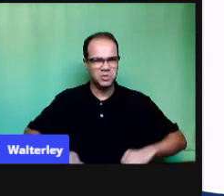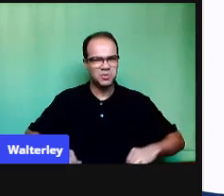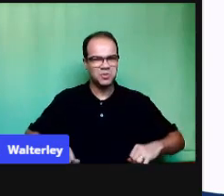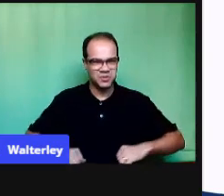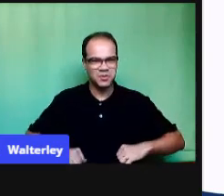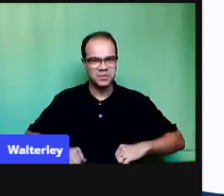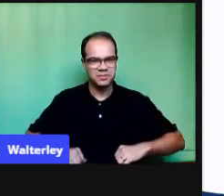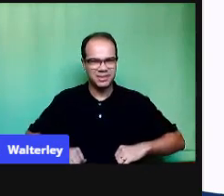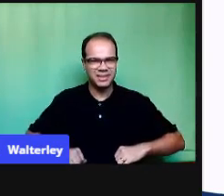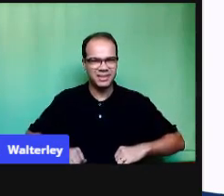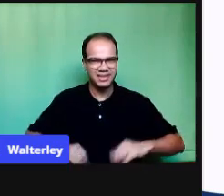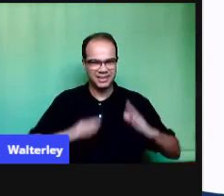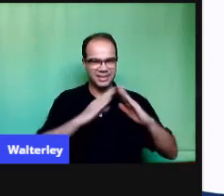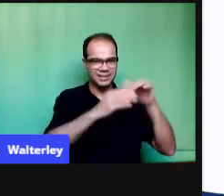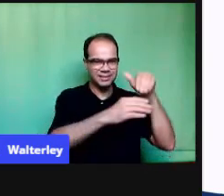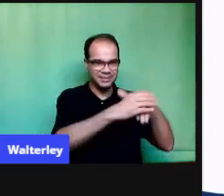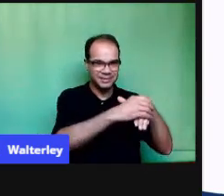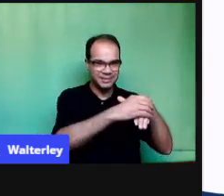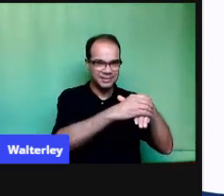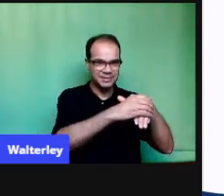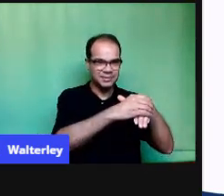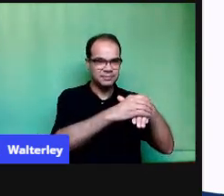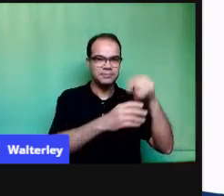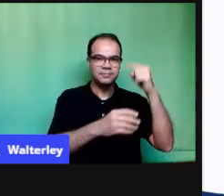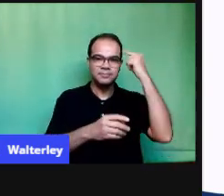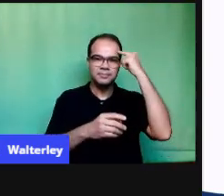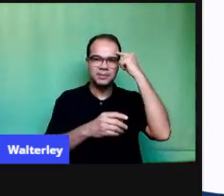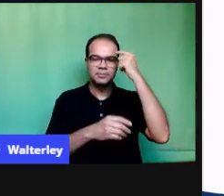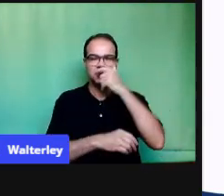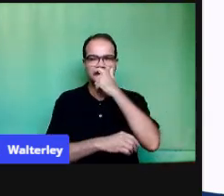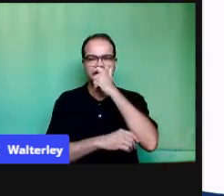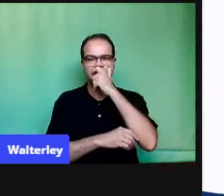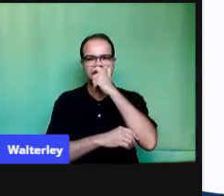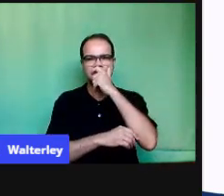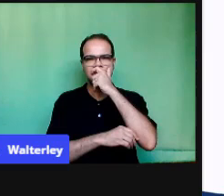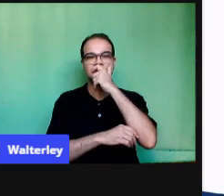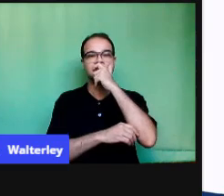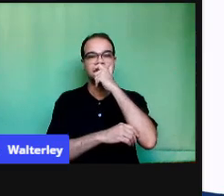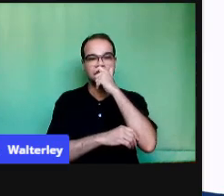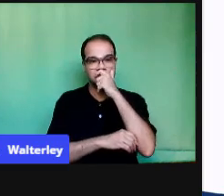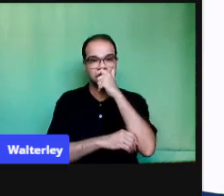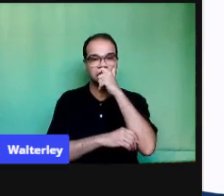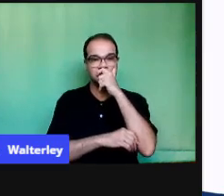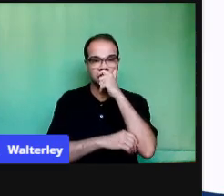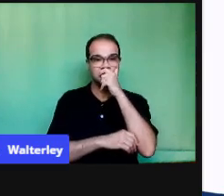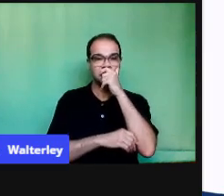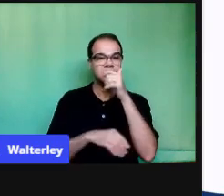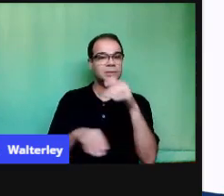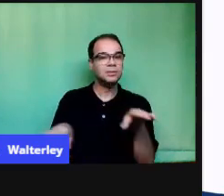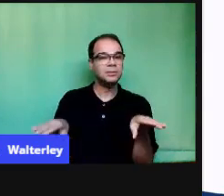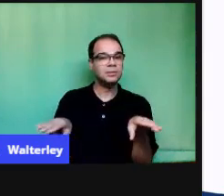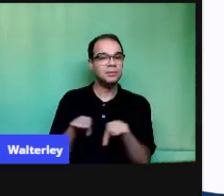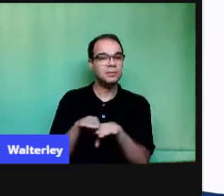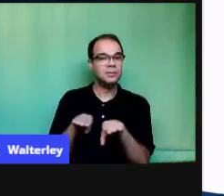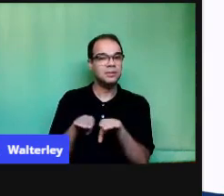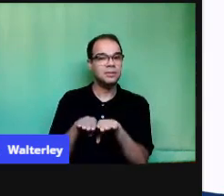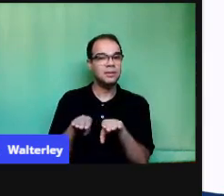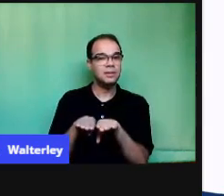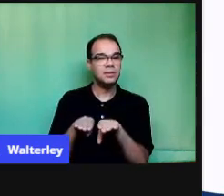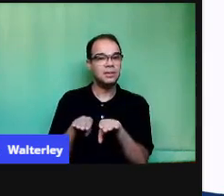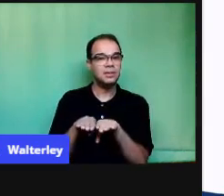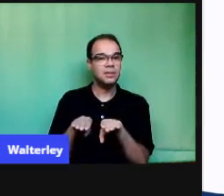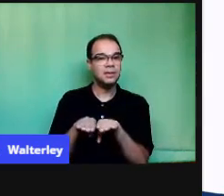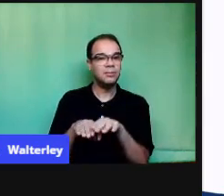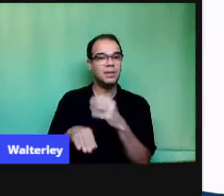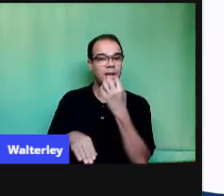que existem no país aí, né, tem observado que a ocorrência dos maus tratos